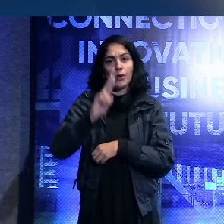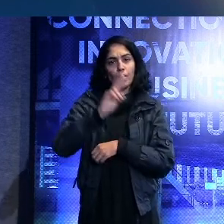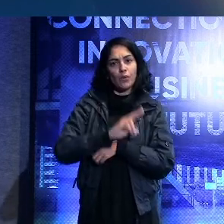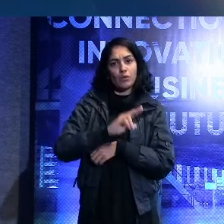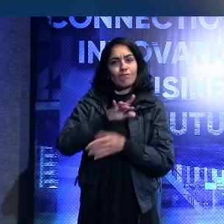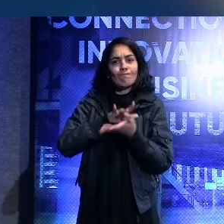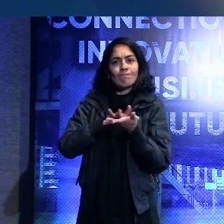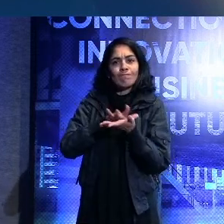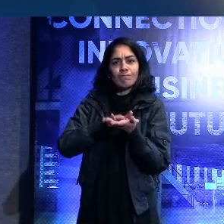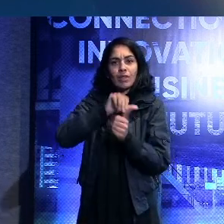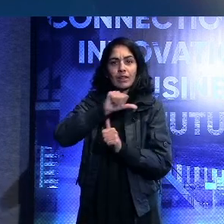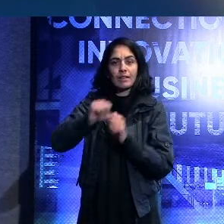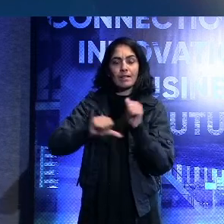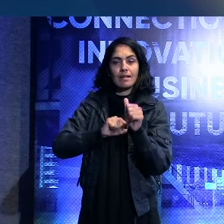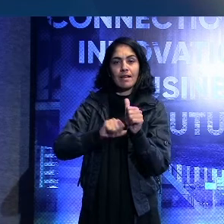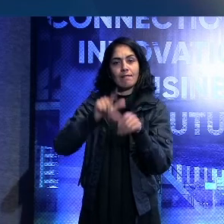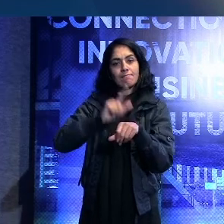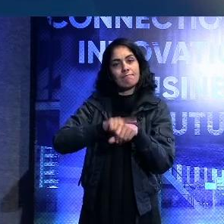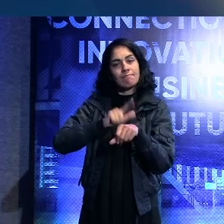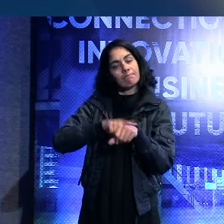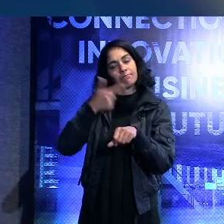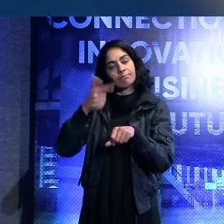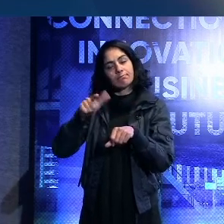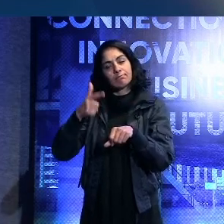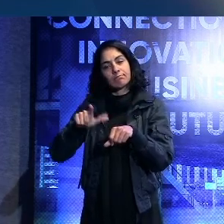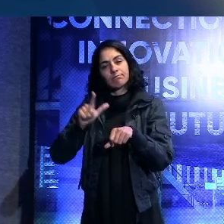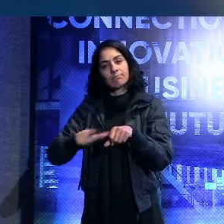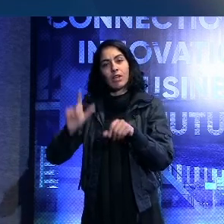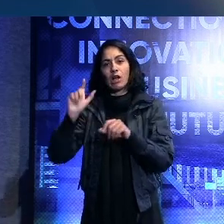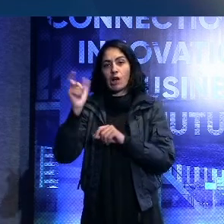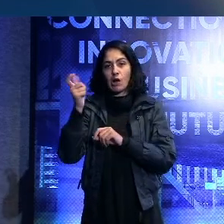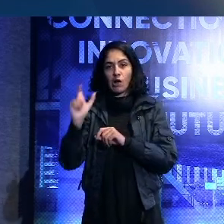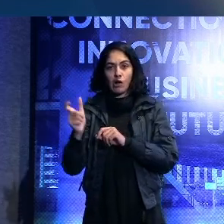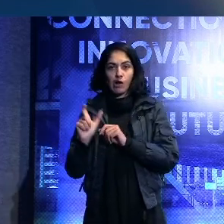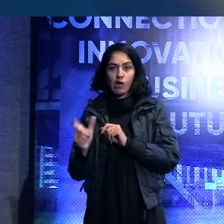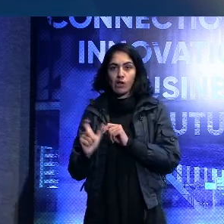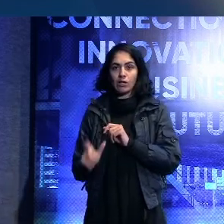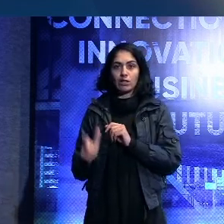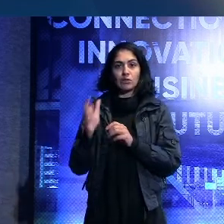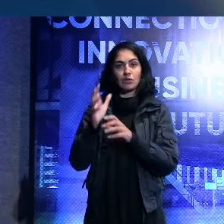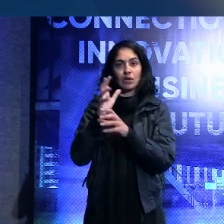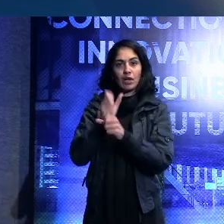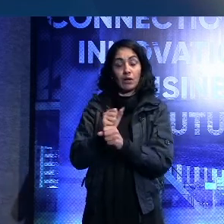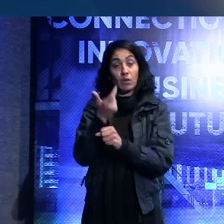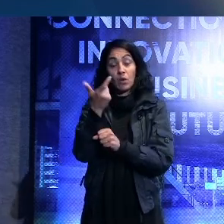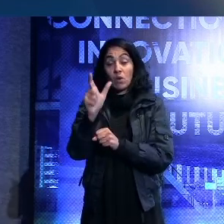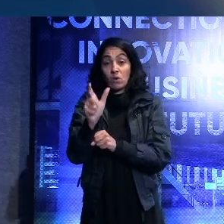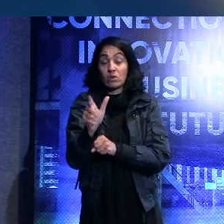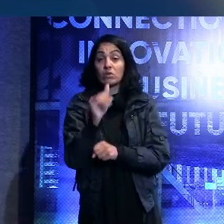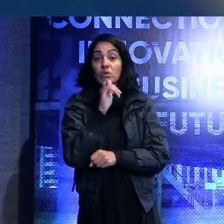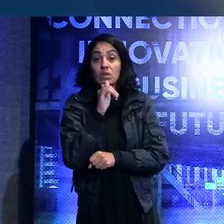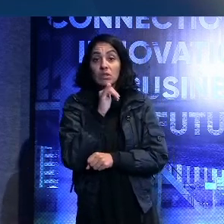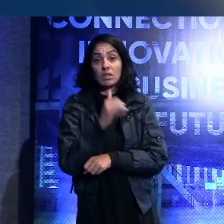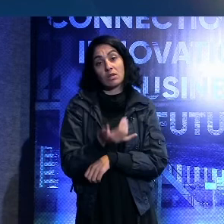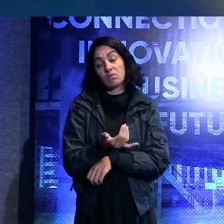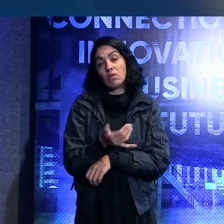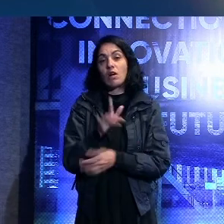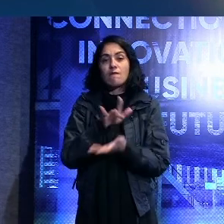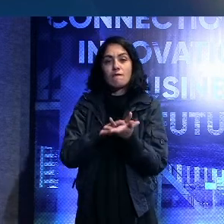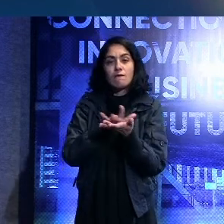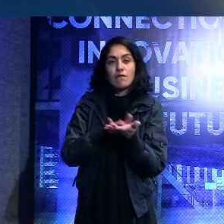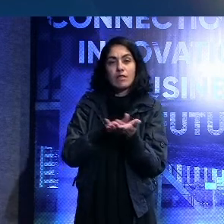eu troco o tempo inteiro o meu algoritmo de cálculo. Um outro exemplo, quando você está fazendo simulação de